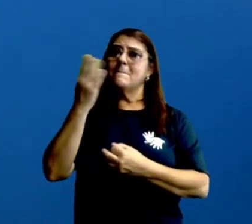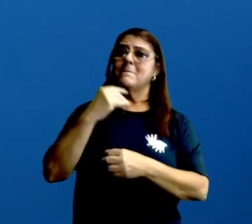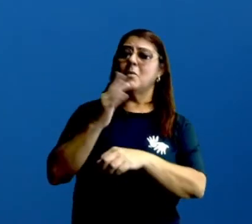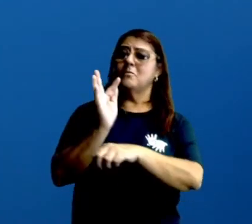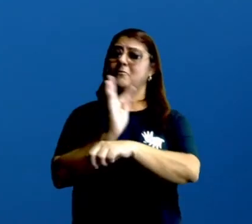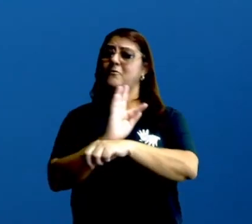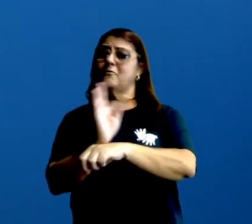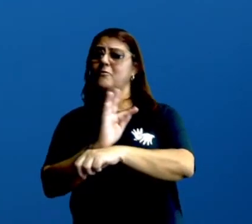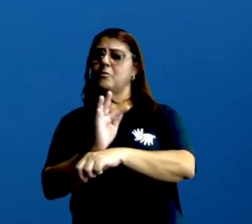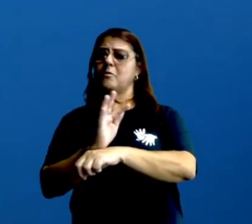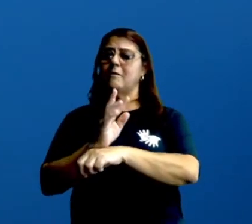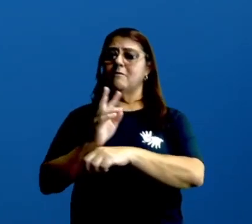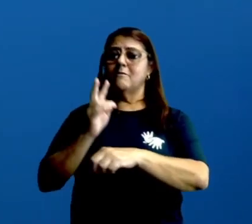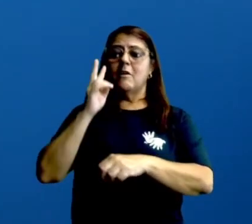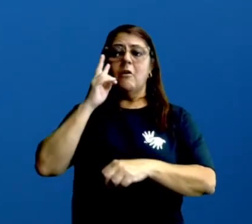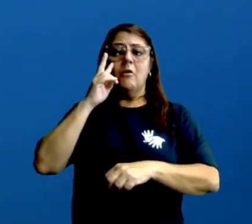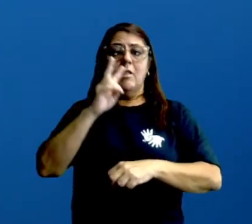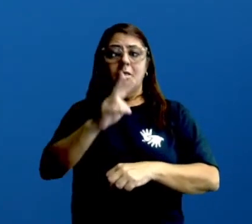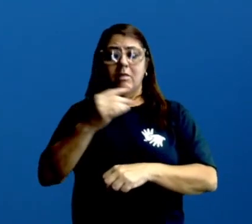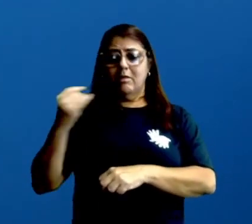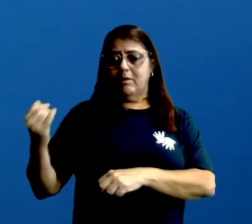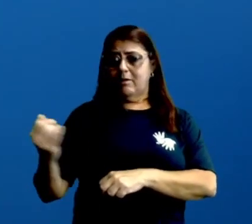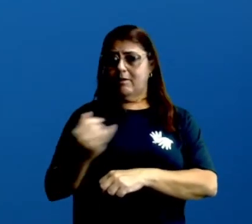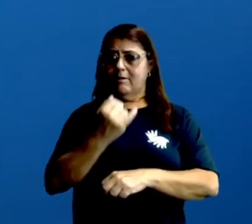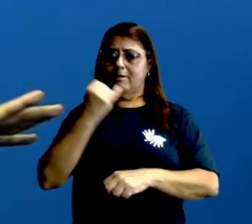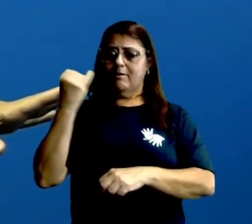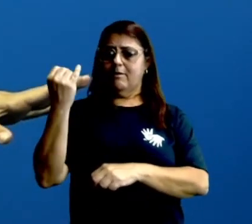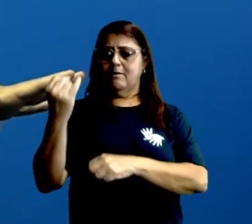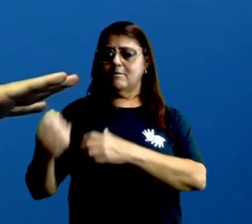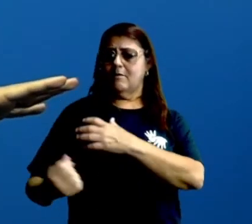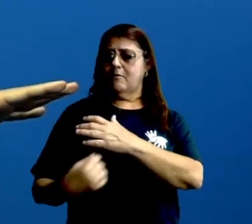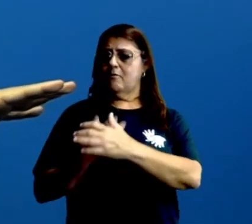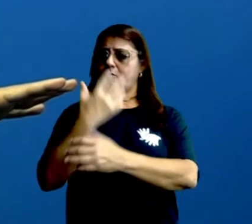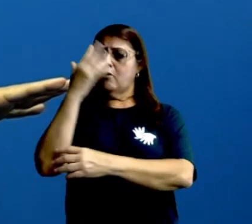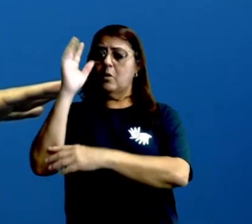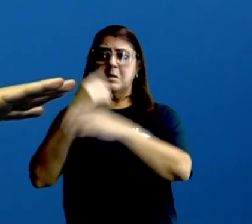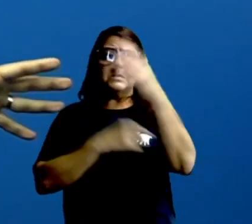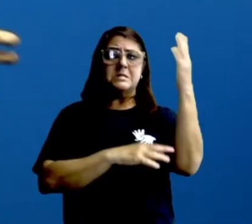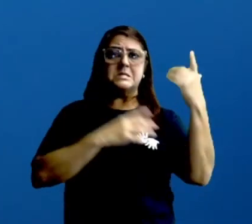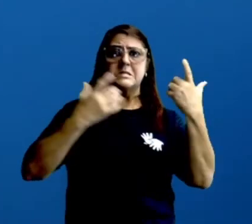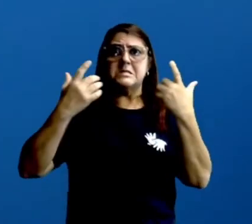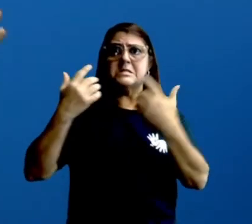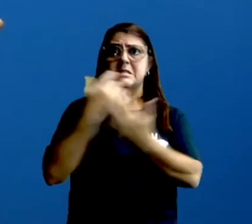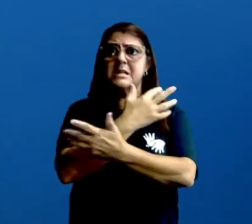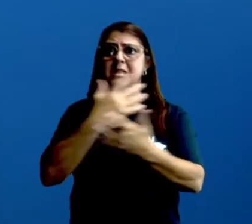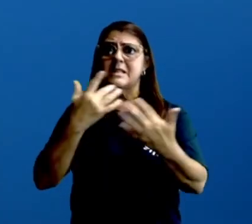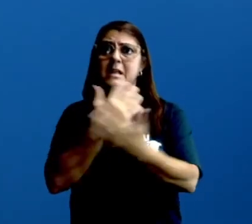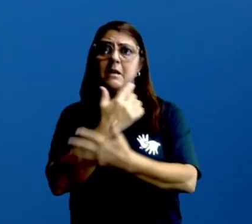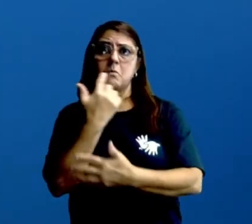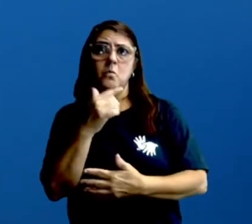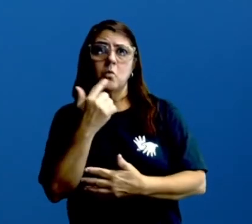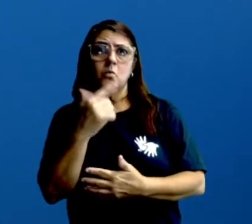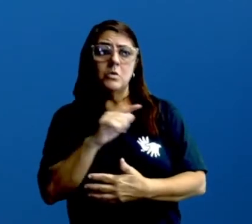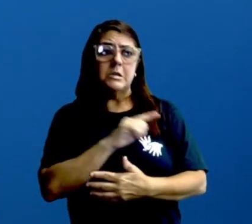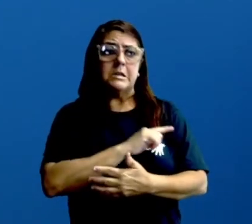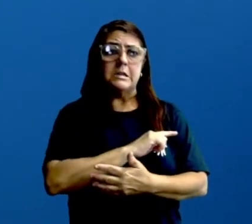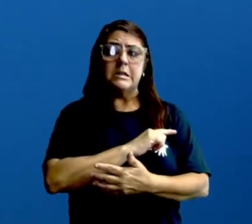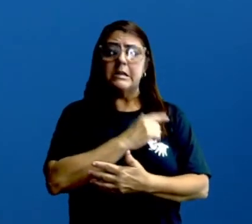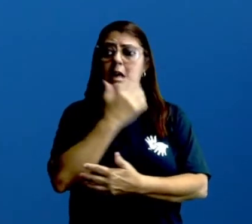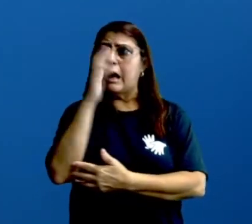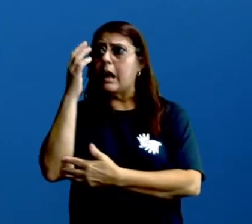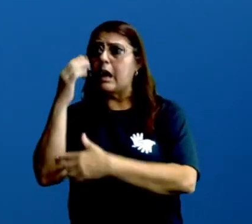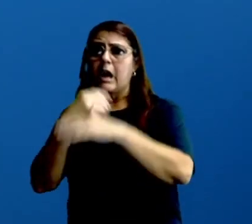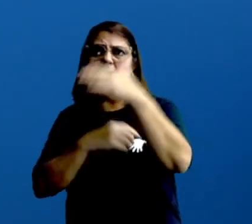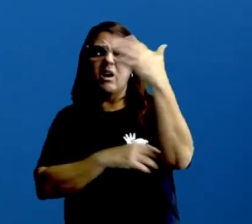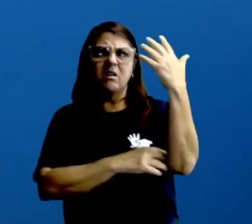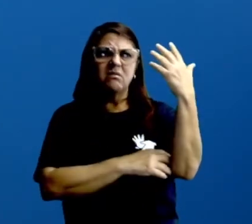da preservação da flora e de uma cidade que ela não tinha mais a cure as abas com substituídas